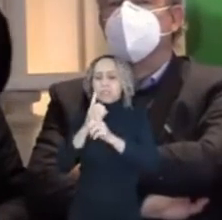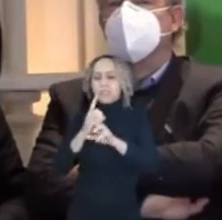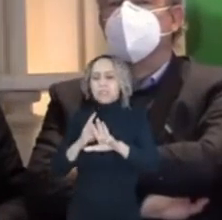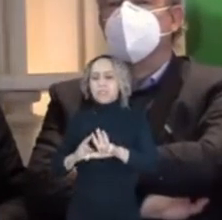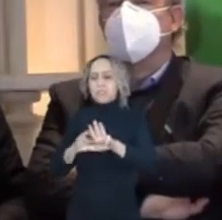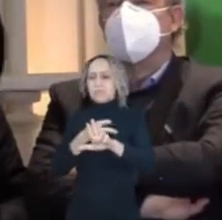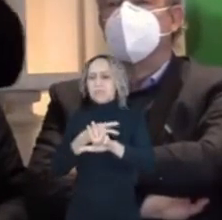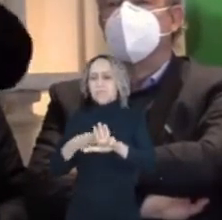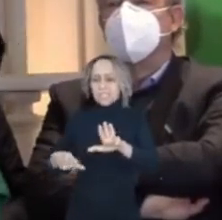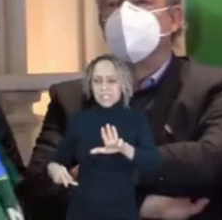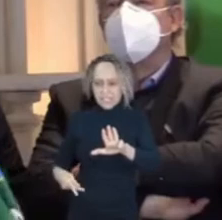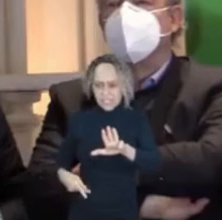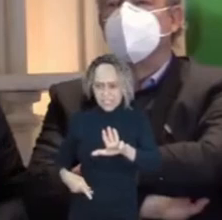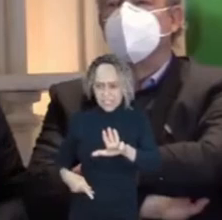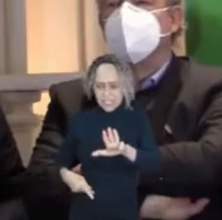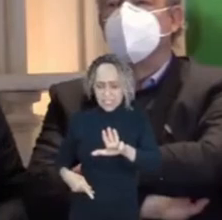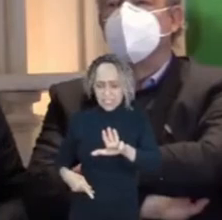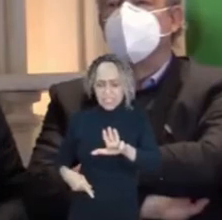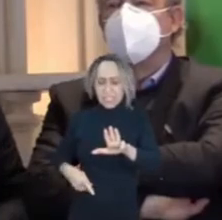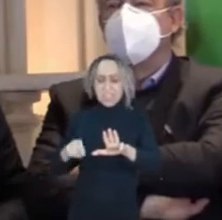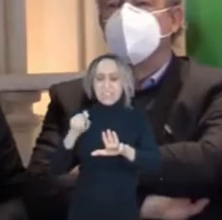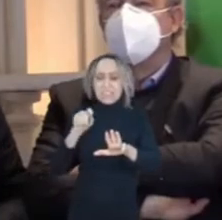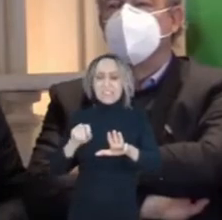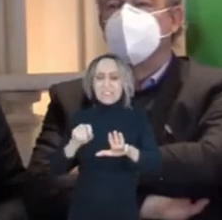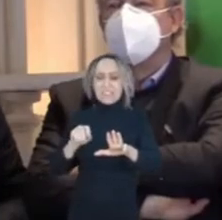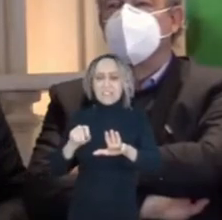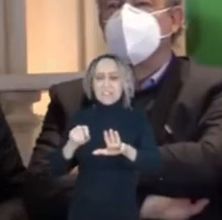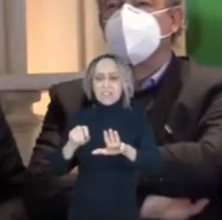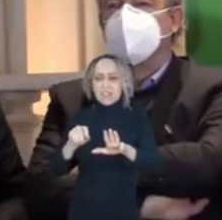que era o Natal dos catadores,